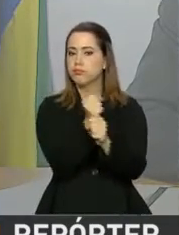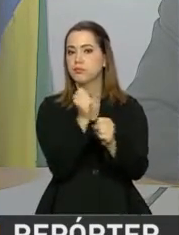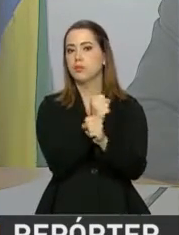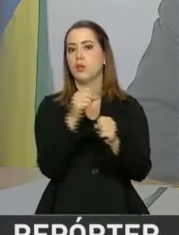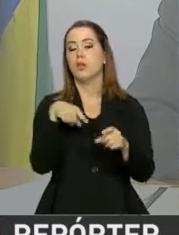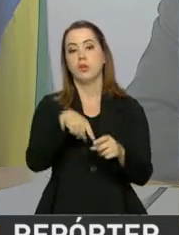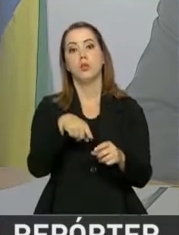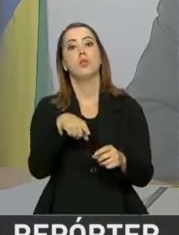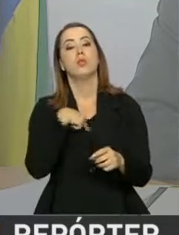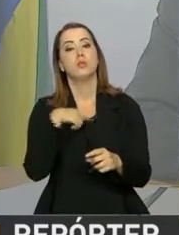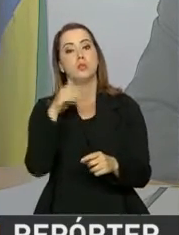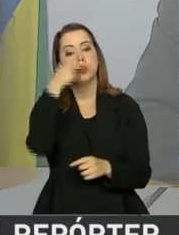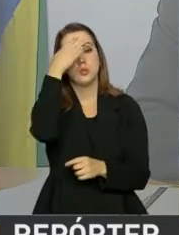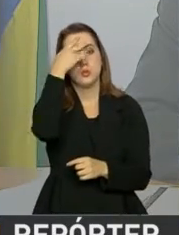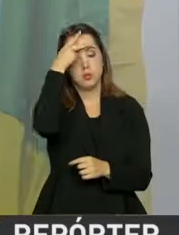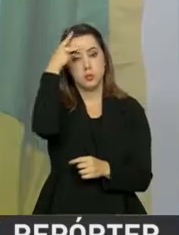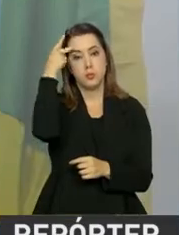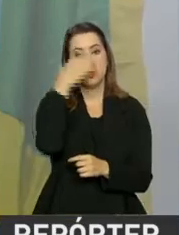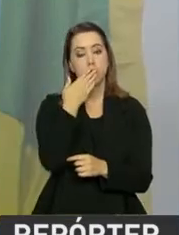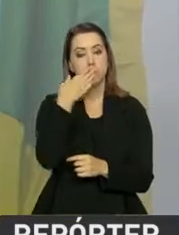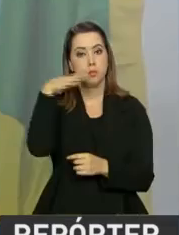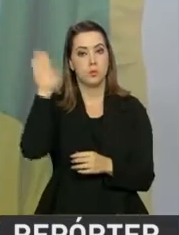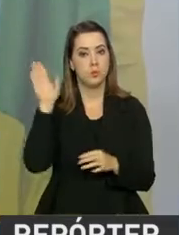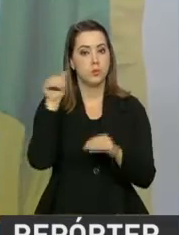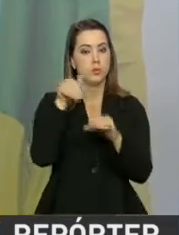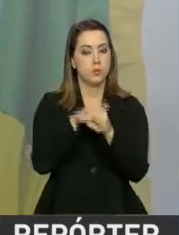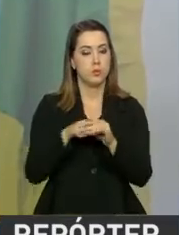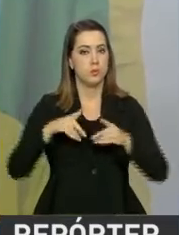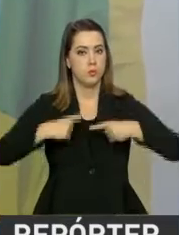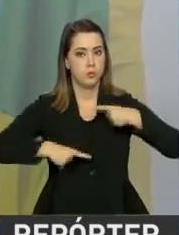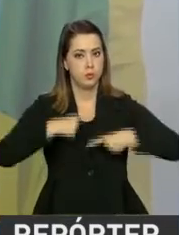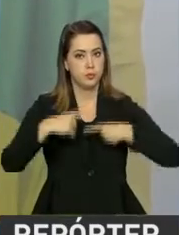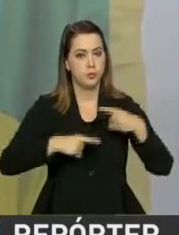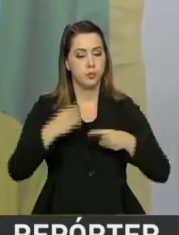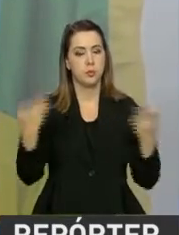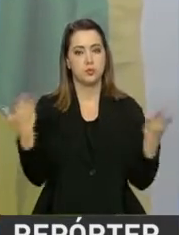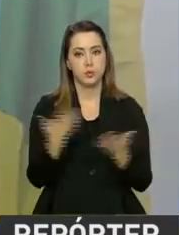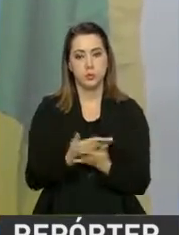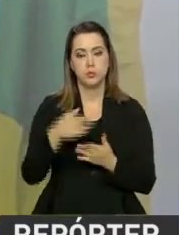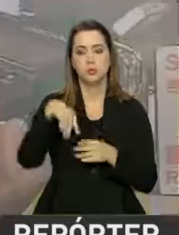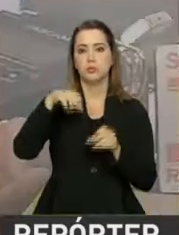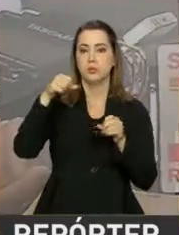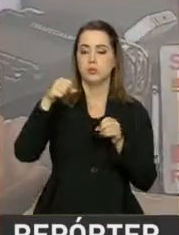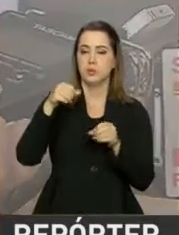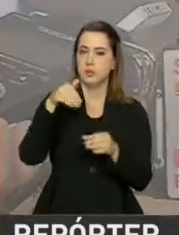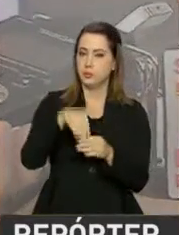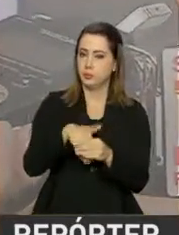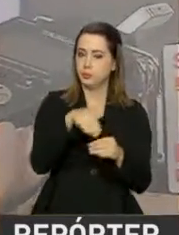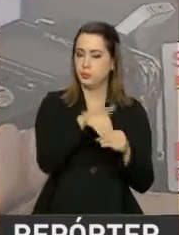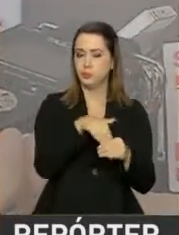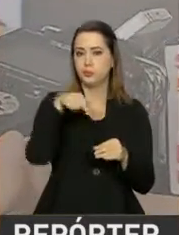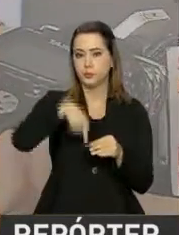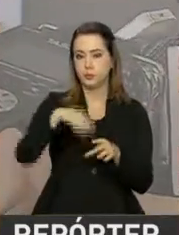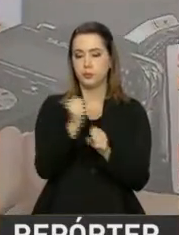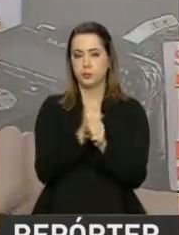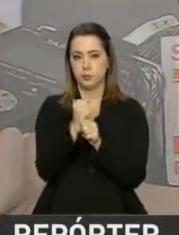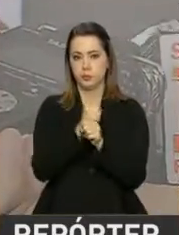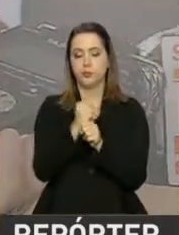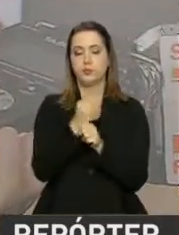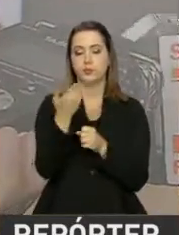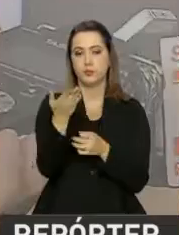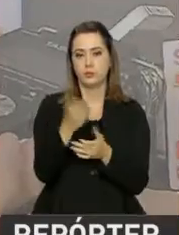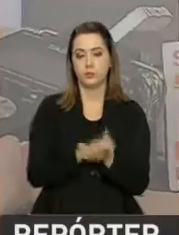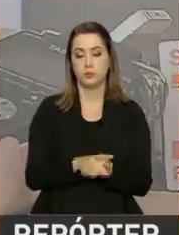de contas de candidatos partidos e coligações nas eleições 2016 é necessário também que a prestação